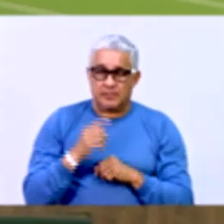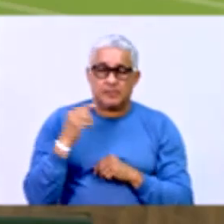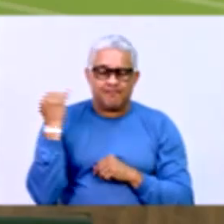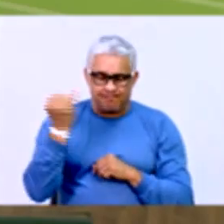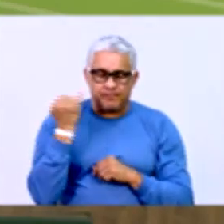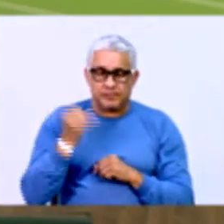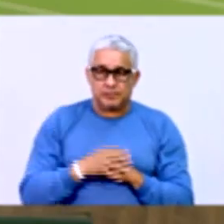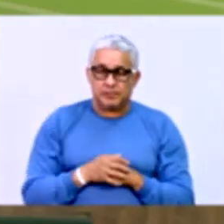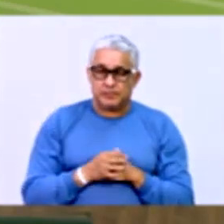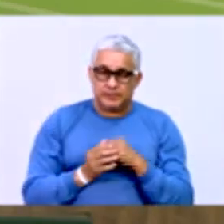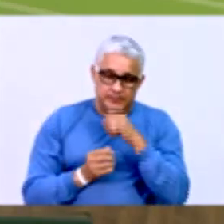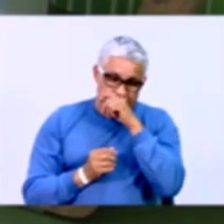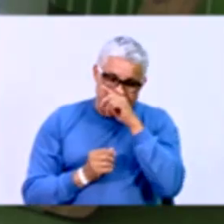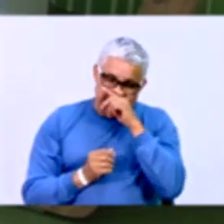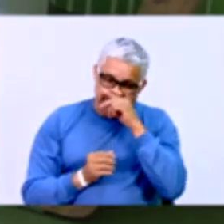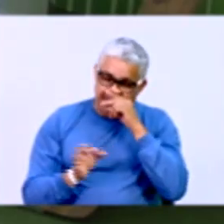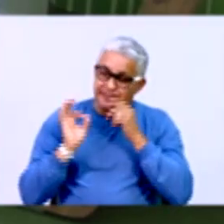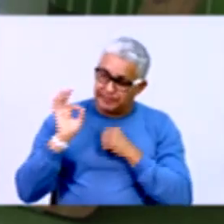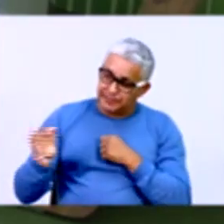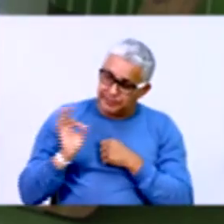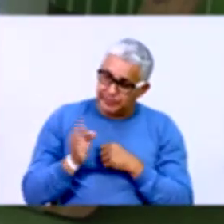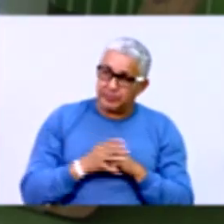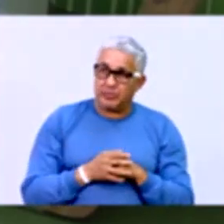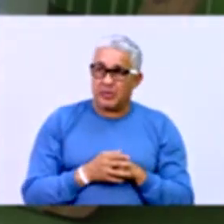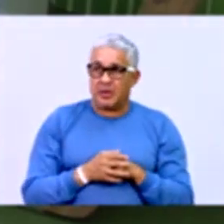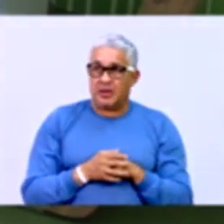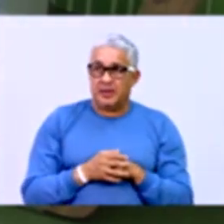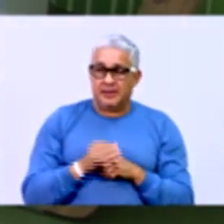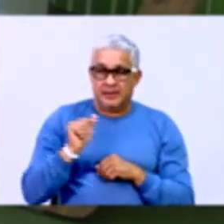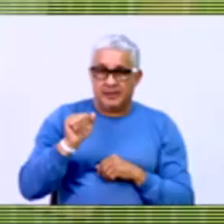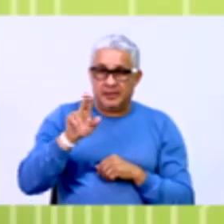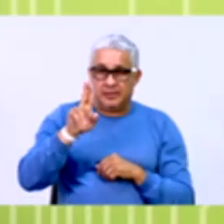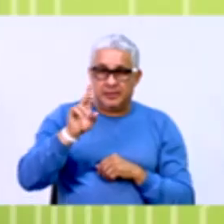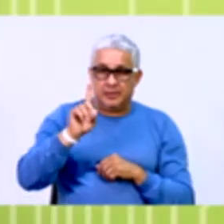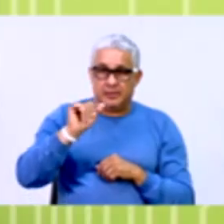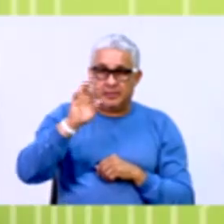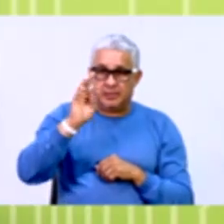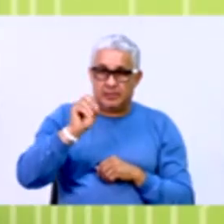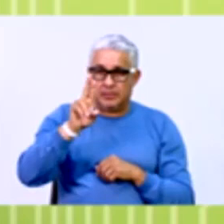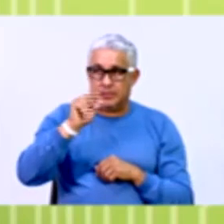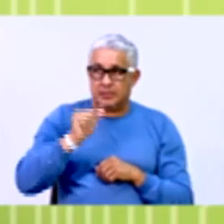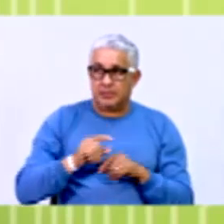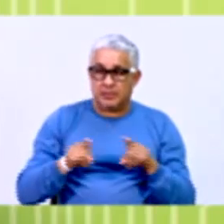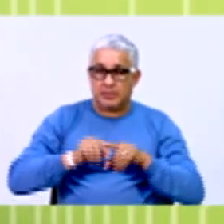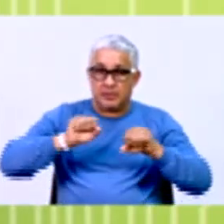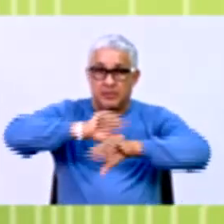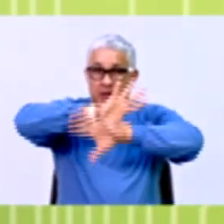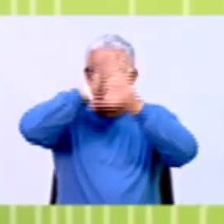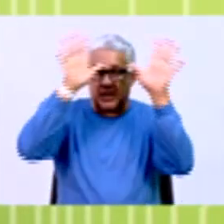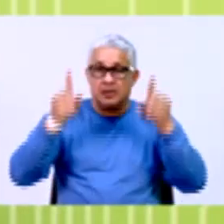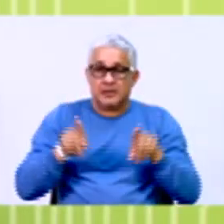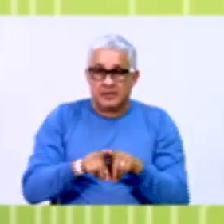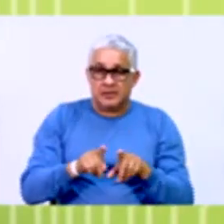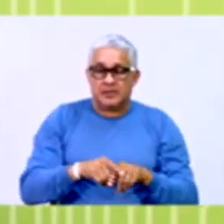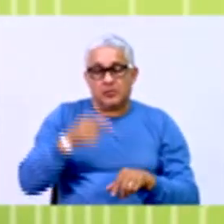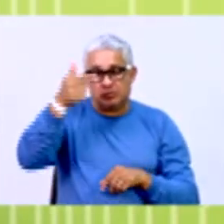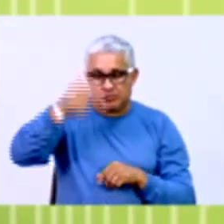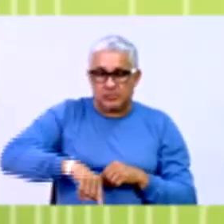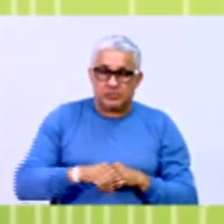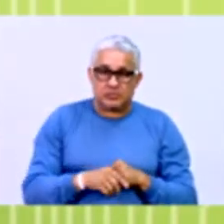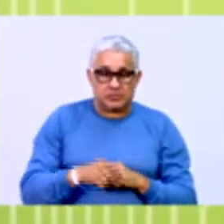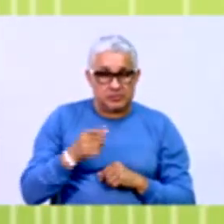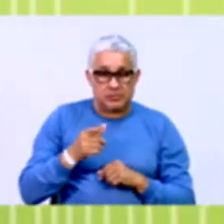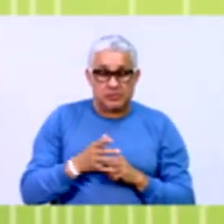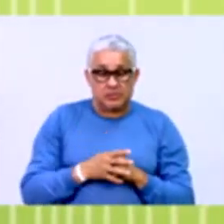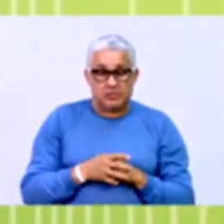aí. Professor, muito bem colocado, né, essa questão da auditoria, de deixar transparente. Inclusive, aí, mais uma vez, a gente verifica o